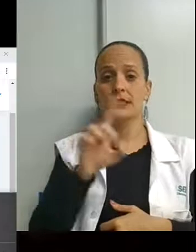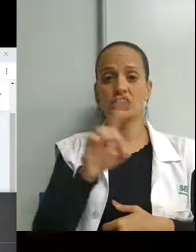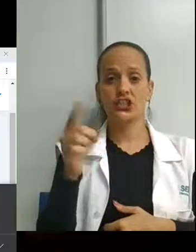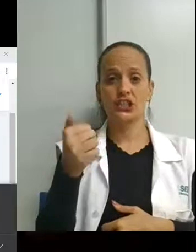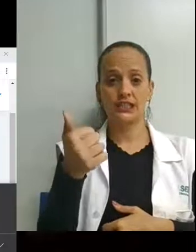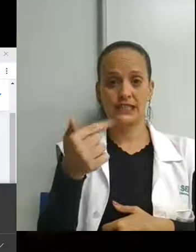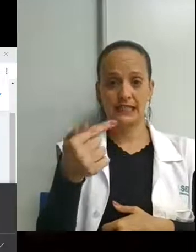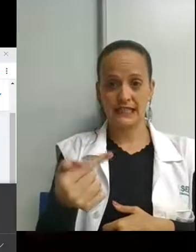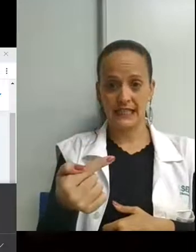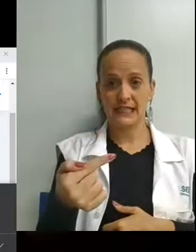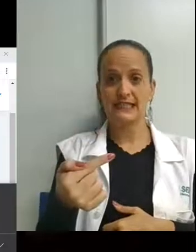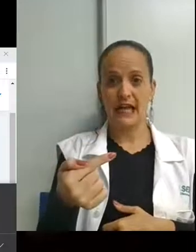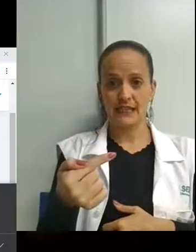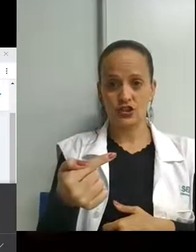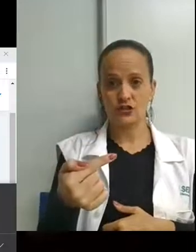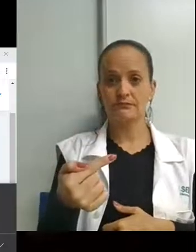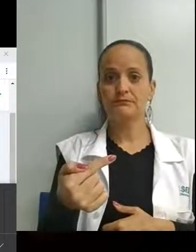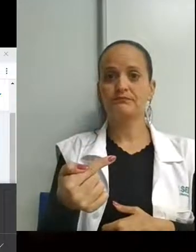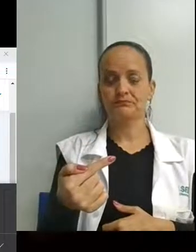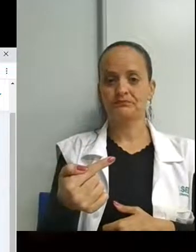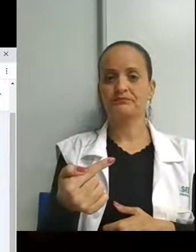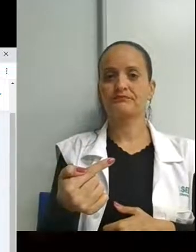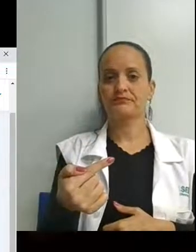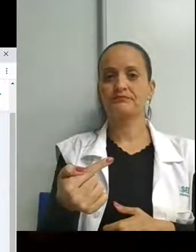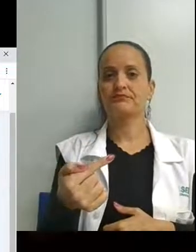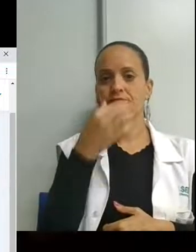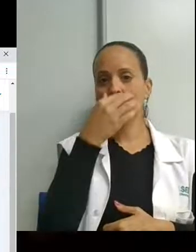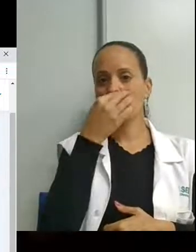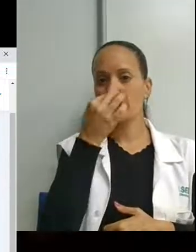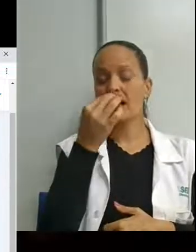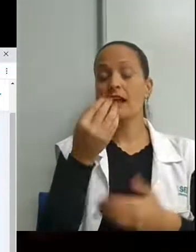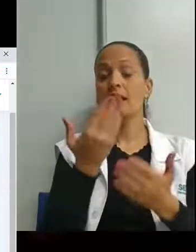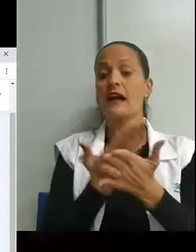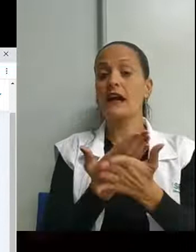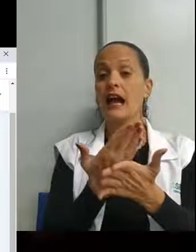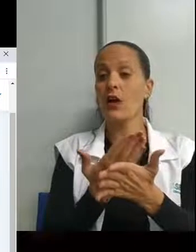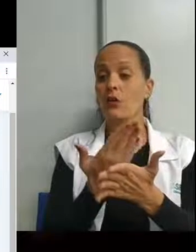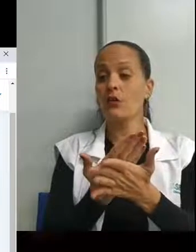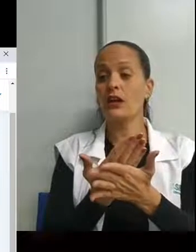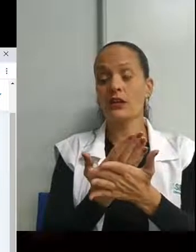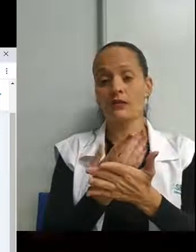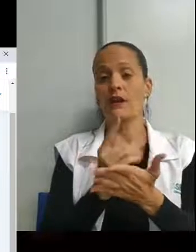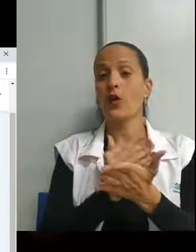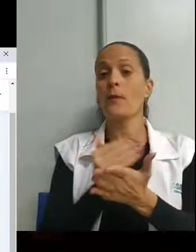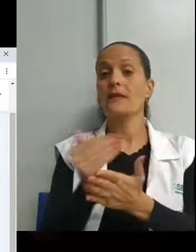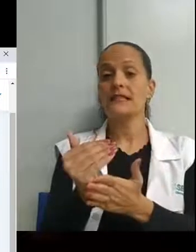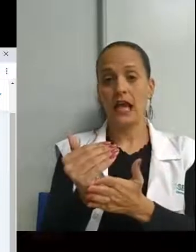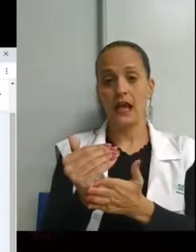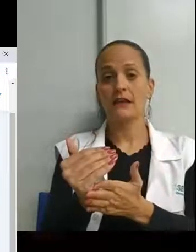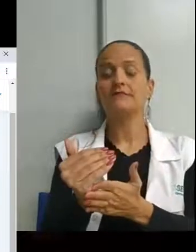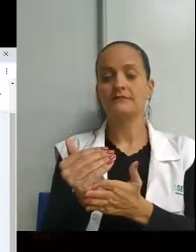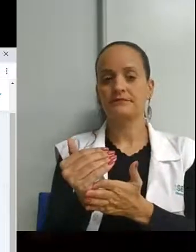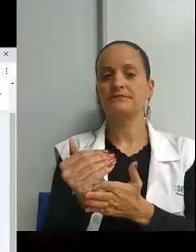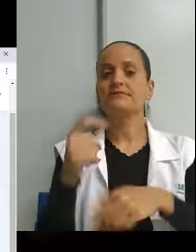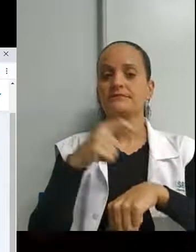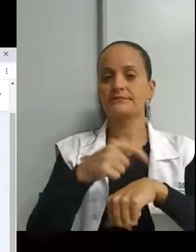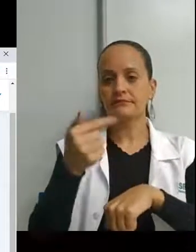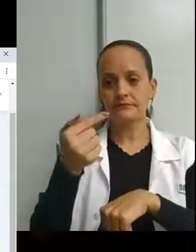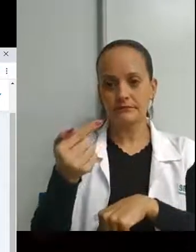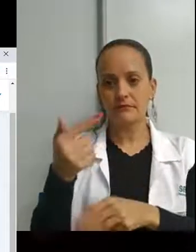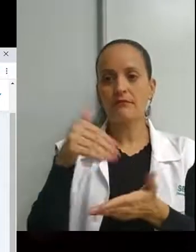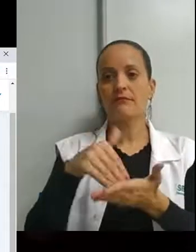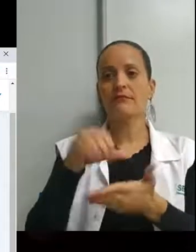Então aqui, ó, na próxima quarta-feira, né, a gente já vai começar a abordar outro assunto, que é referente à unidade curricular de